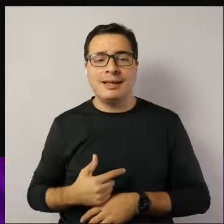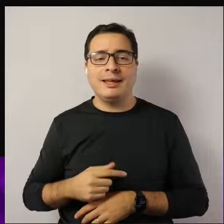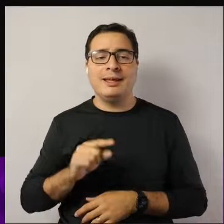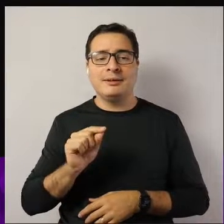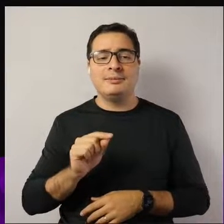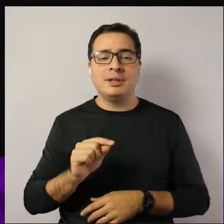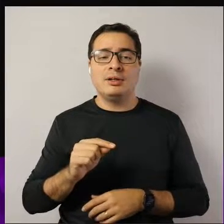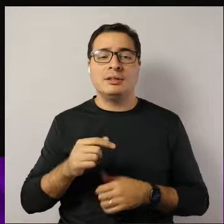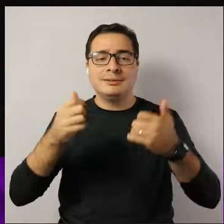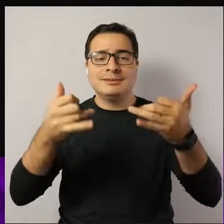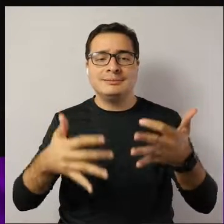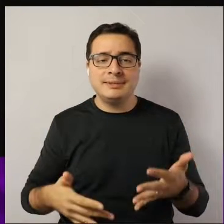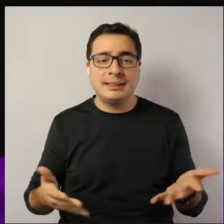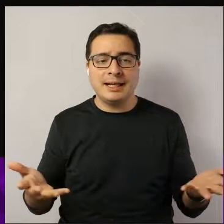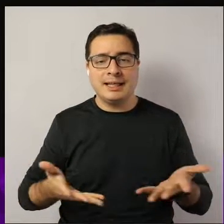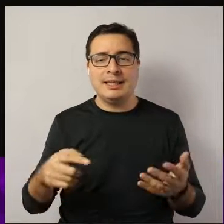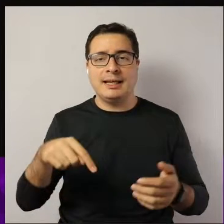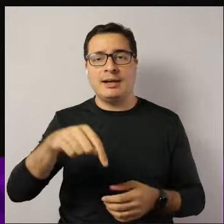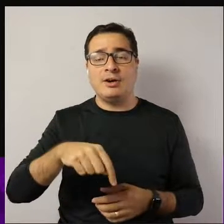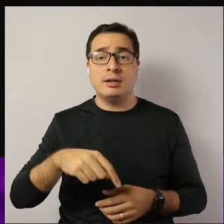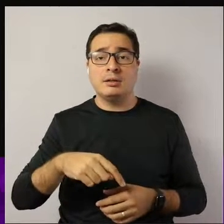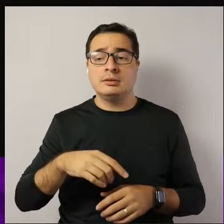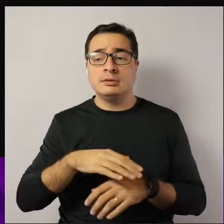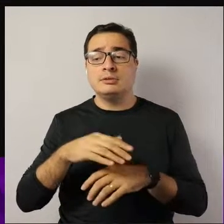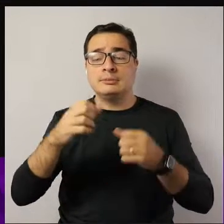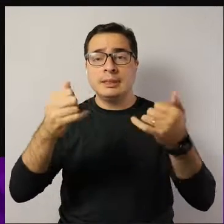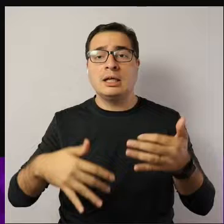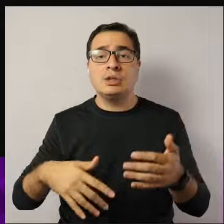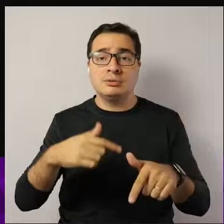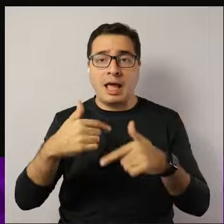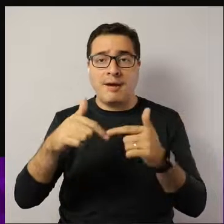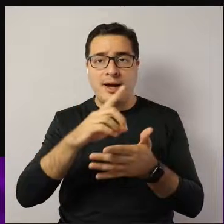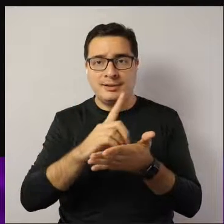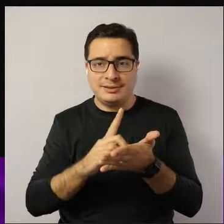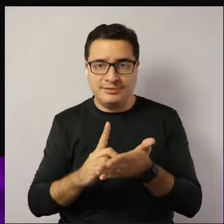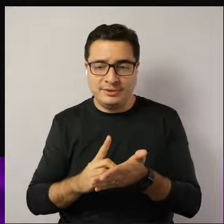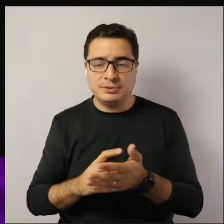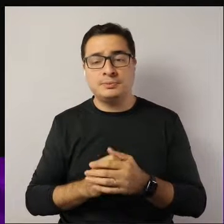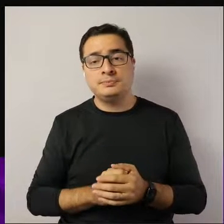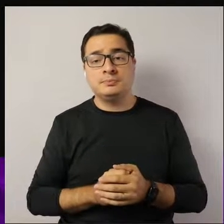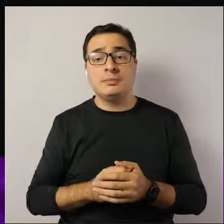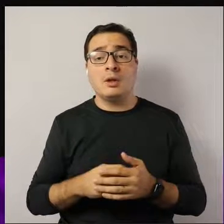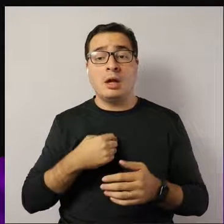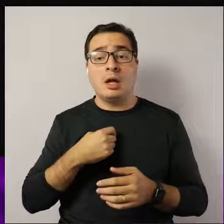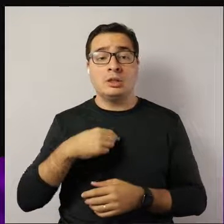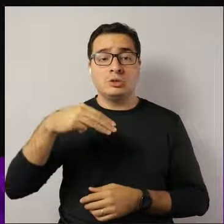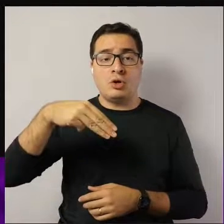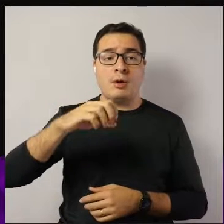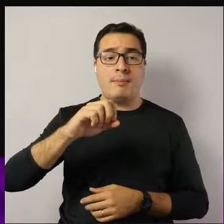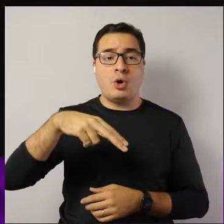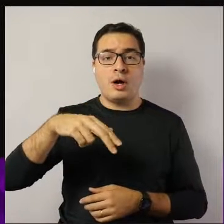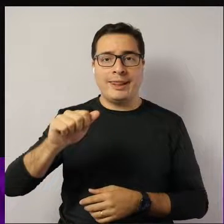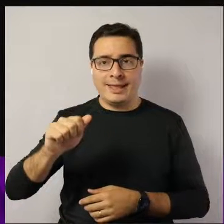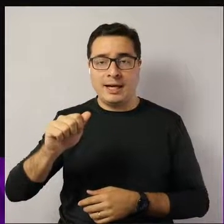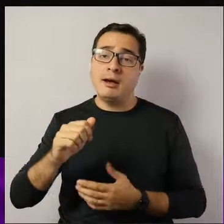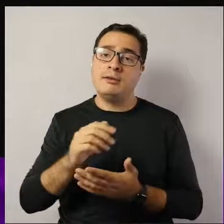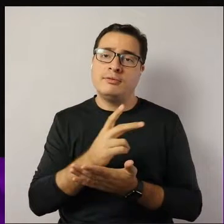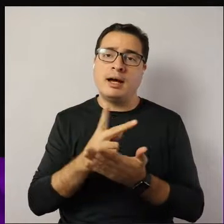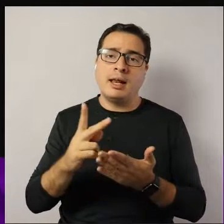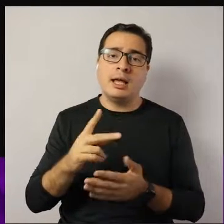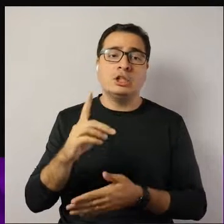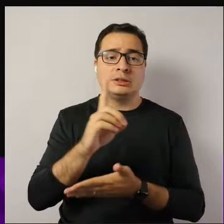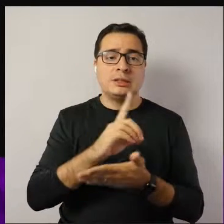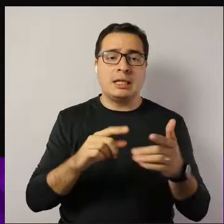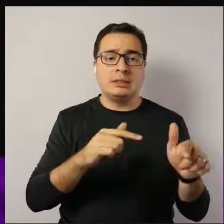fala, que está aqui falando sobre design de serviço? Então, eu sou a Mona, muitos me chamam de Mona, eu sou designer de serviço